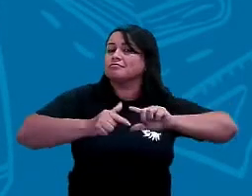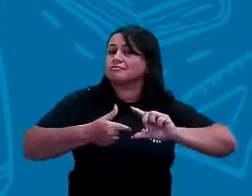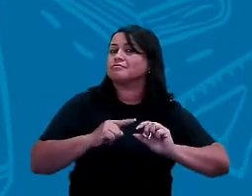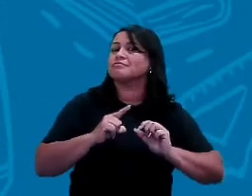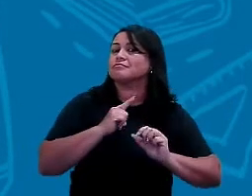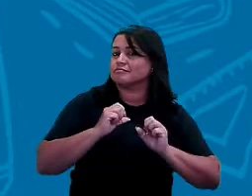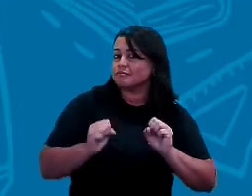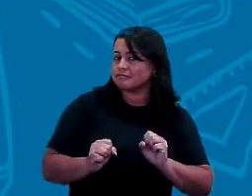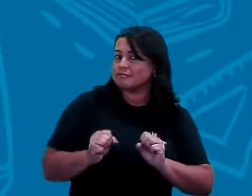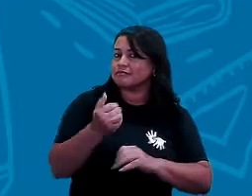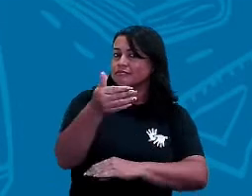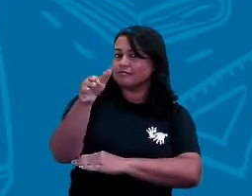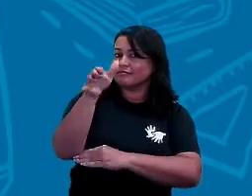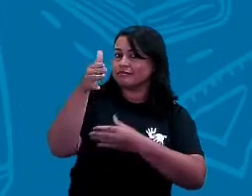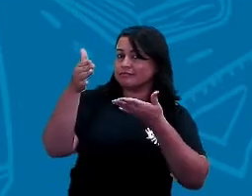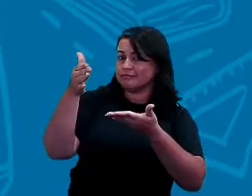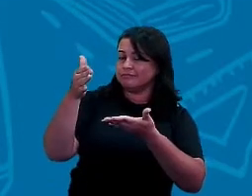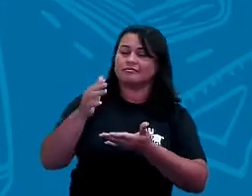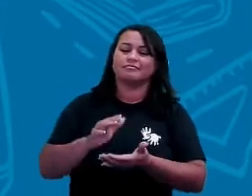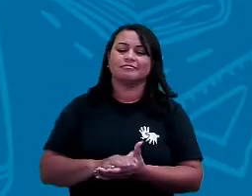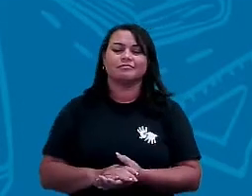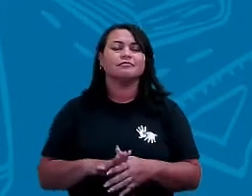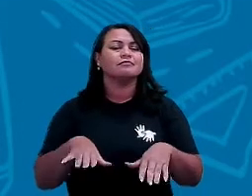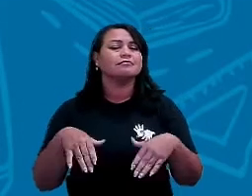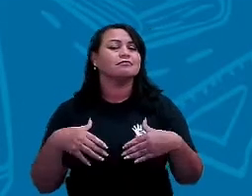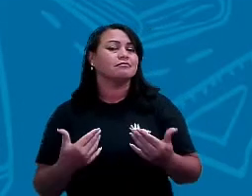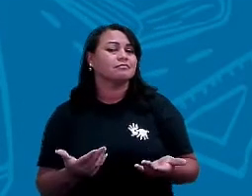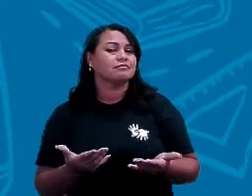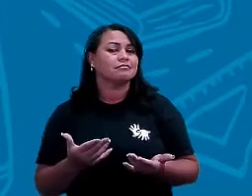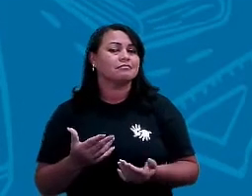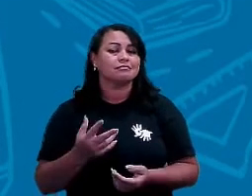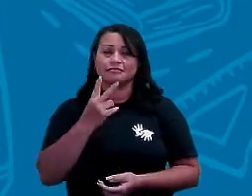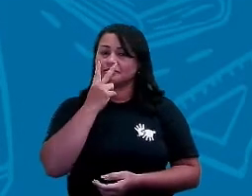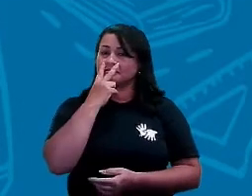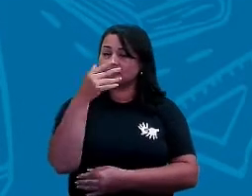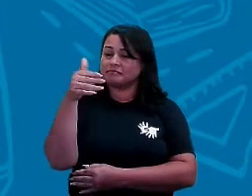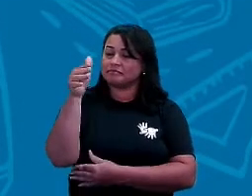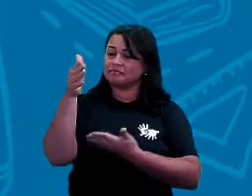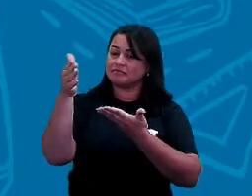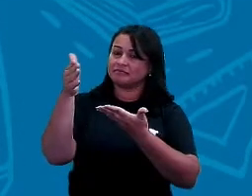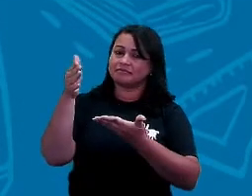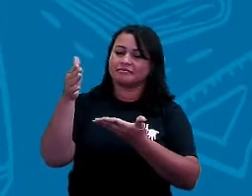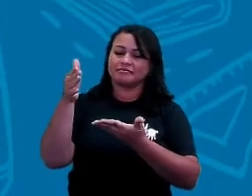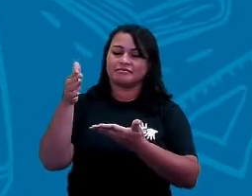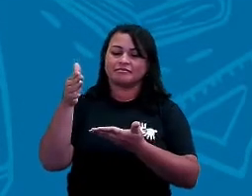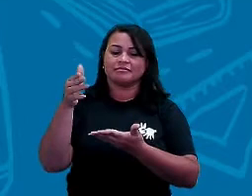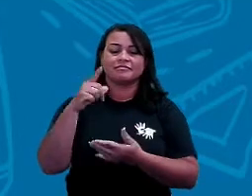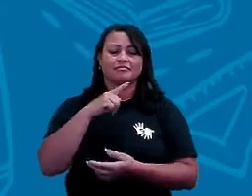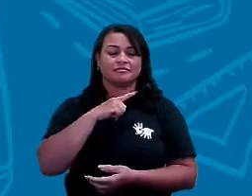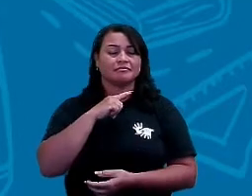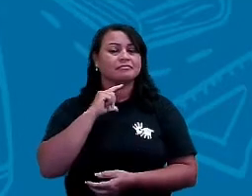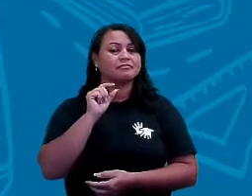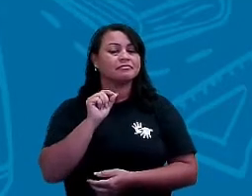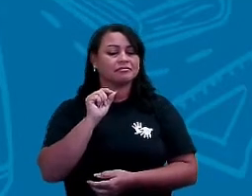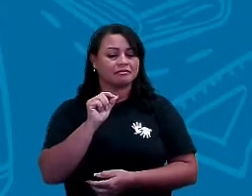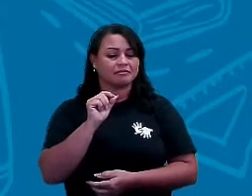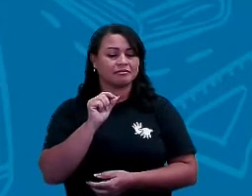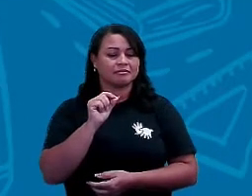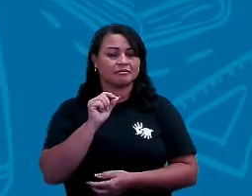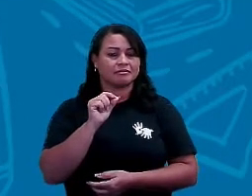ter na minha bandeirinha aí, hein? Na bandeira da Vitória de Santo Antão? A princípio, a gente tem